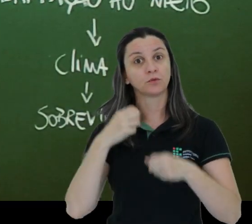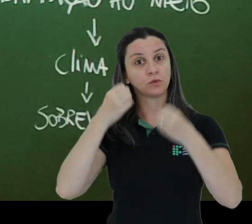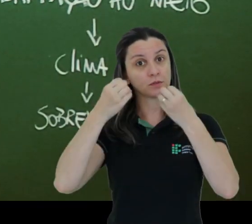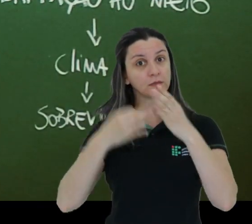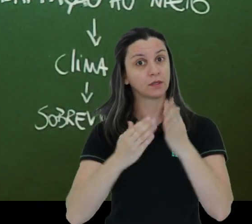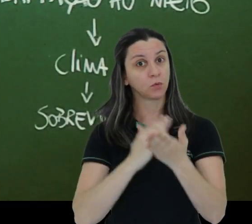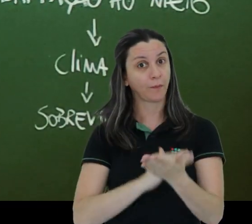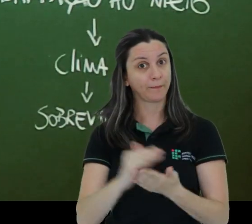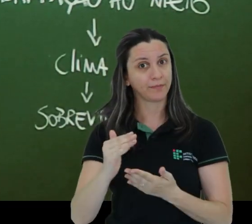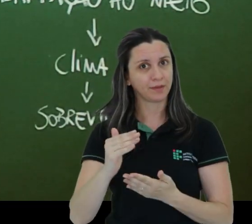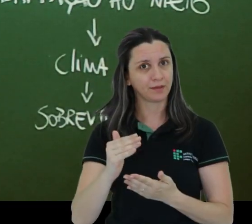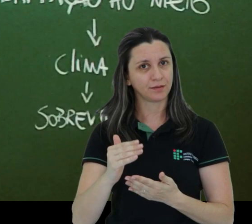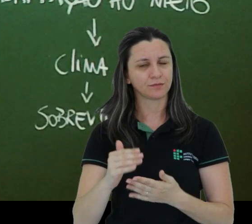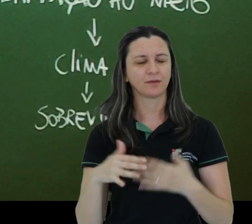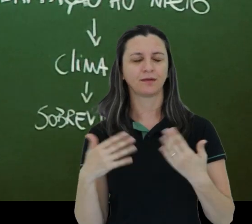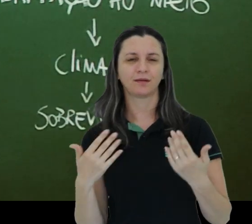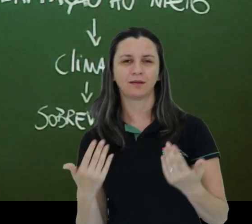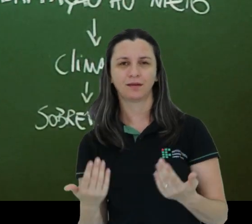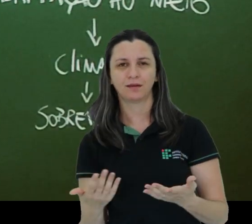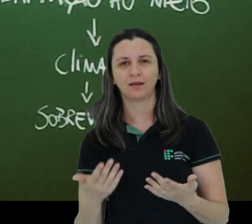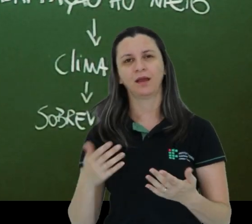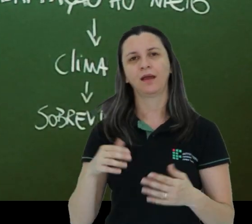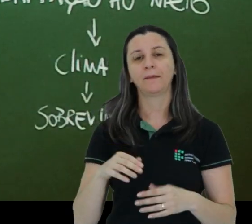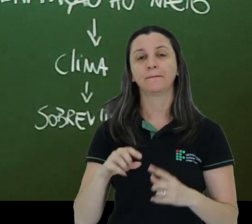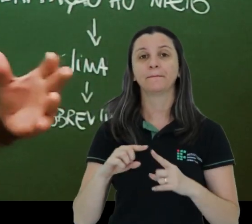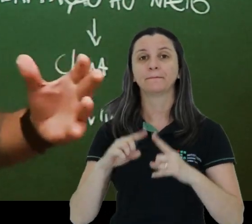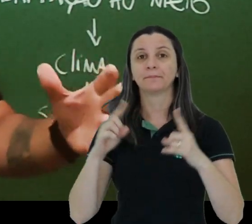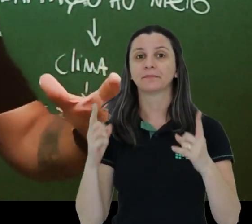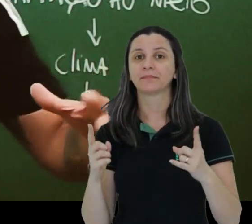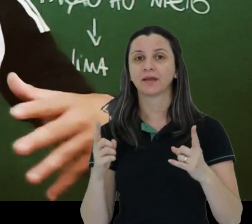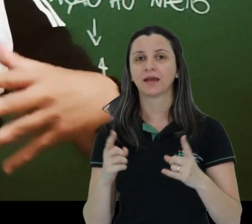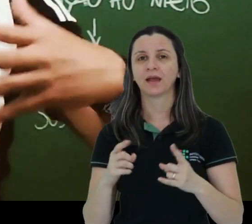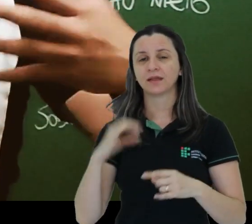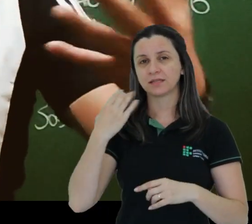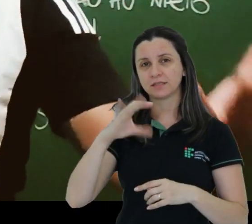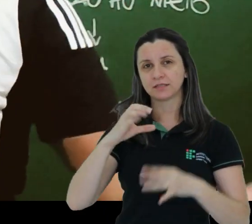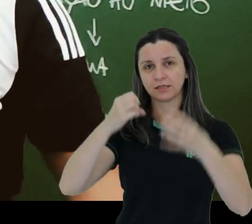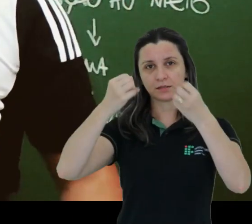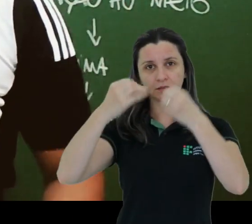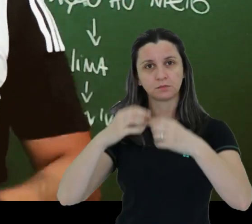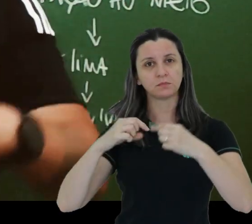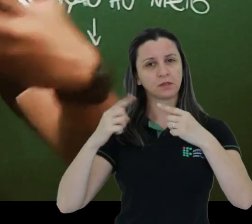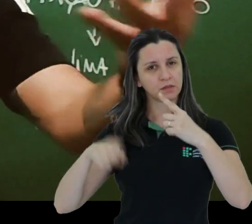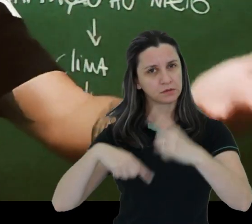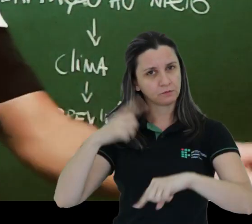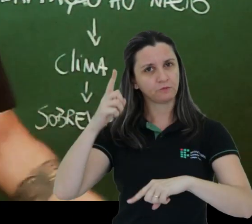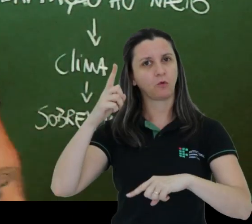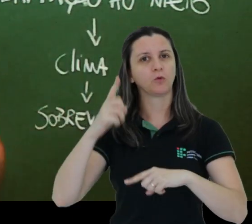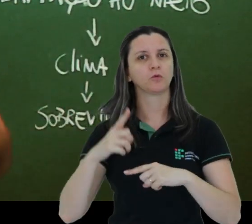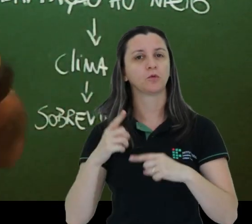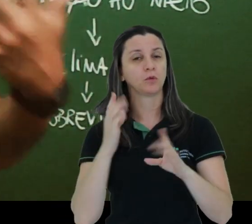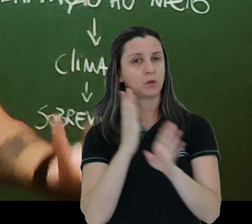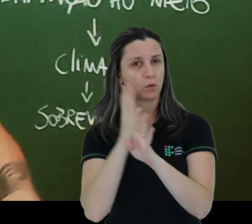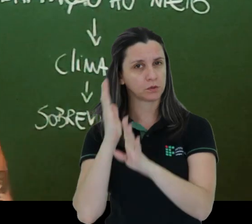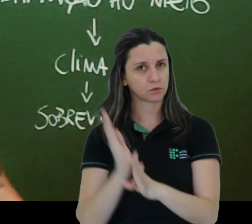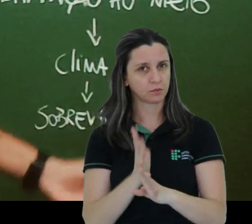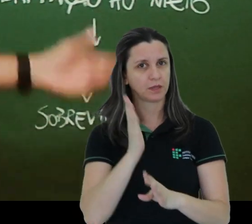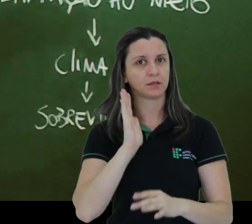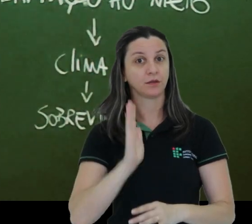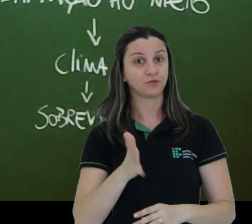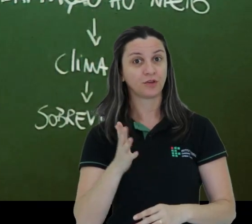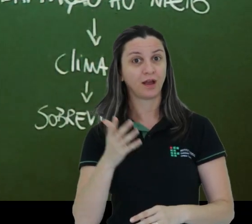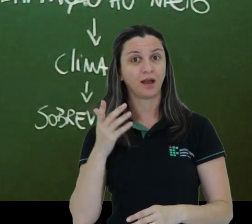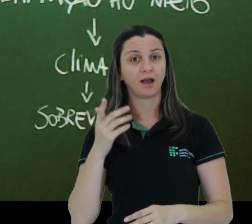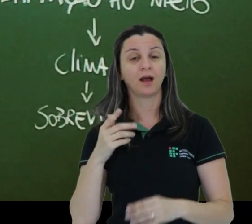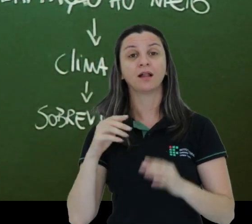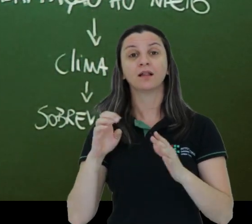da origem. Ah, Marcelo, mas eles falam, né, grande parte da ciência evoluiu aí, as grandes